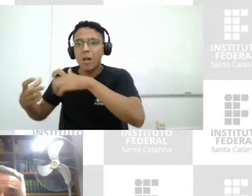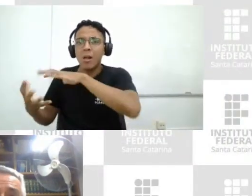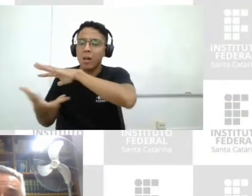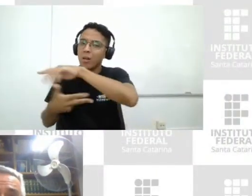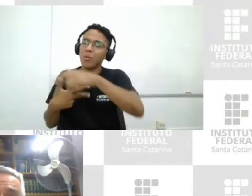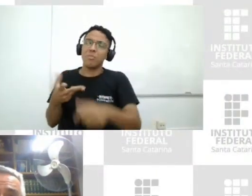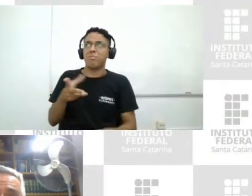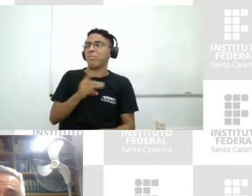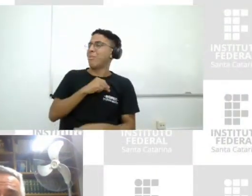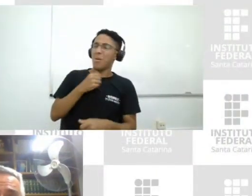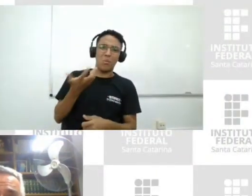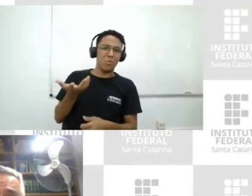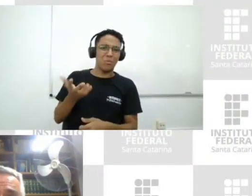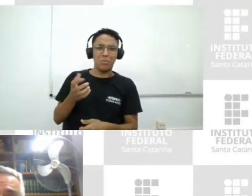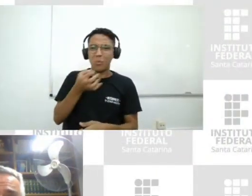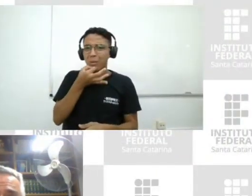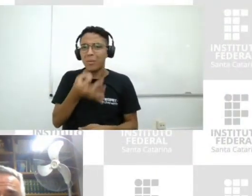né?